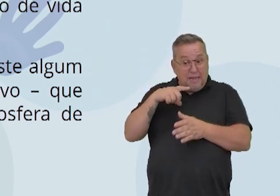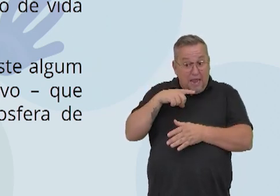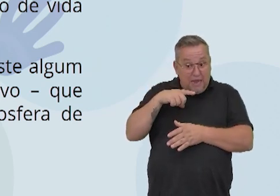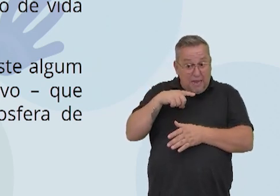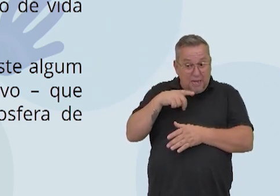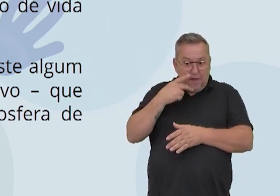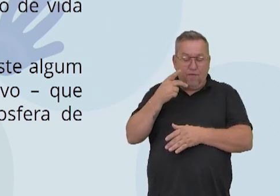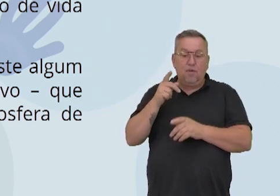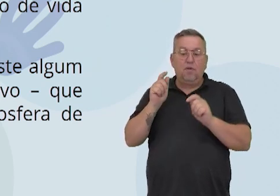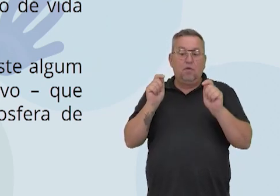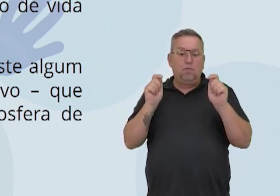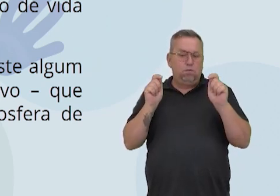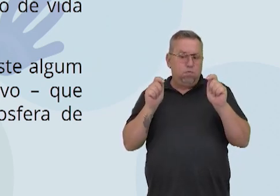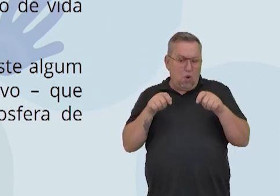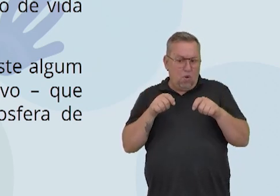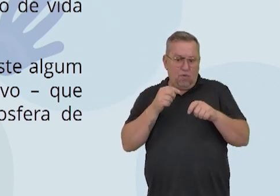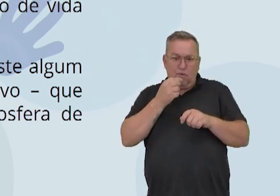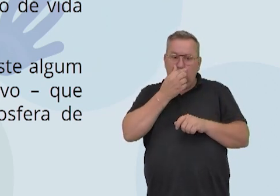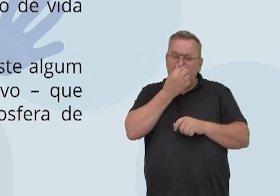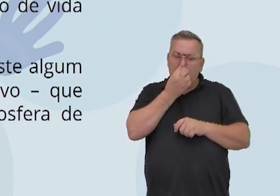eles vão continuar as pesquisas.